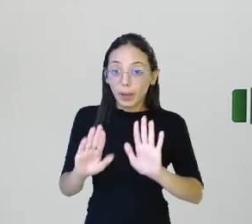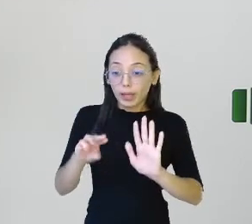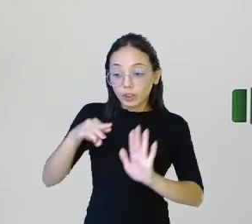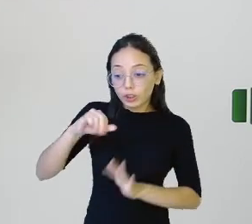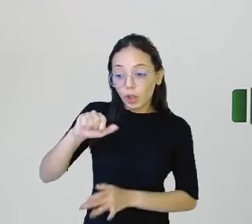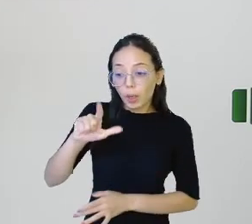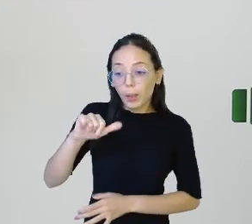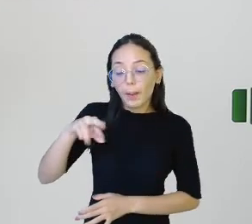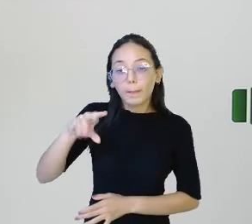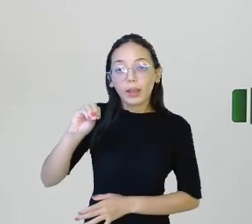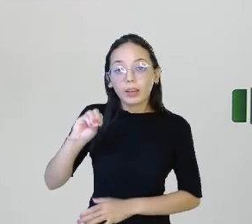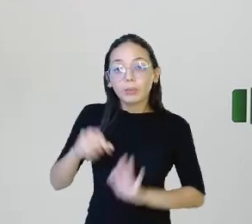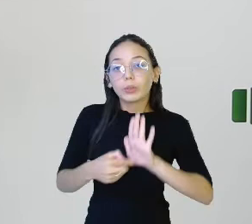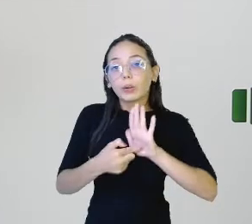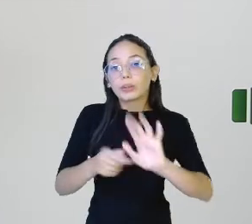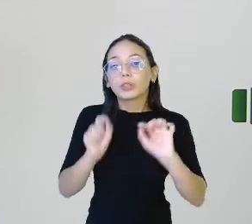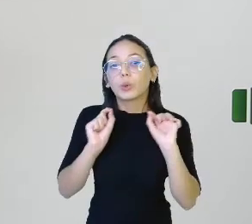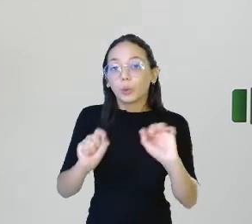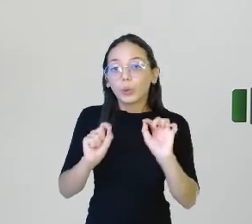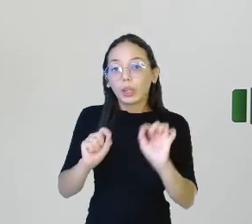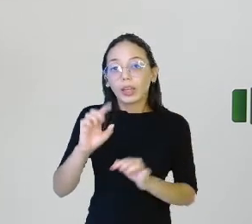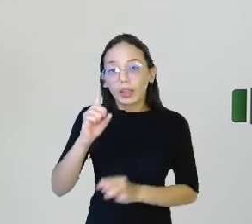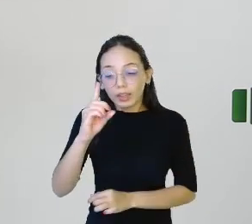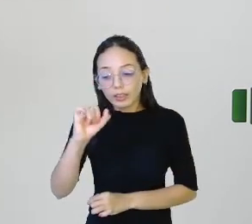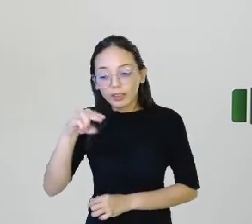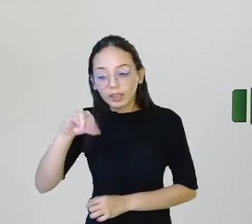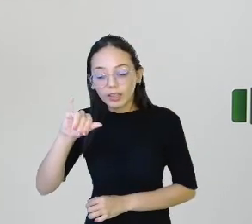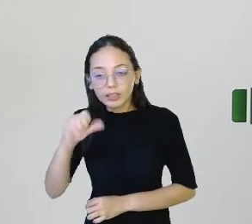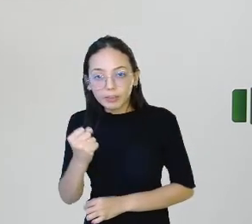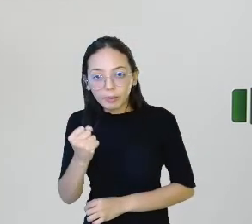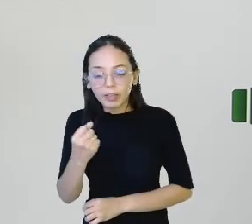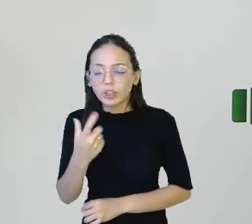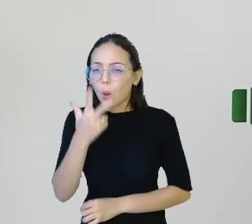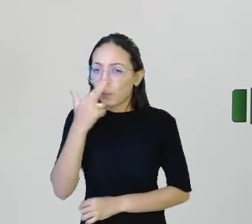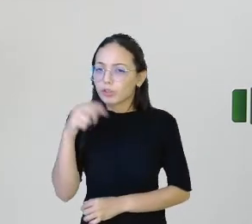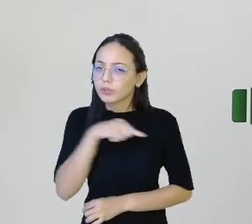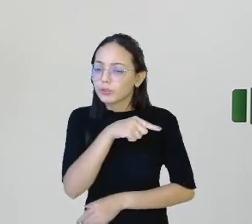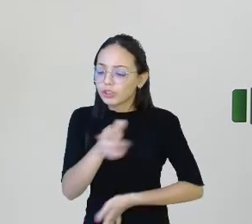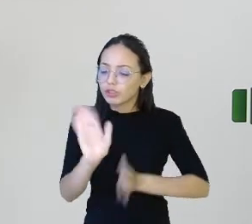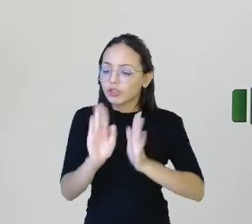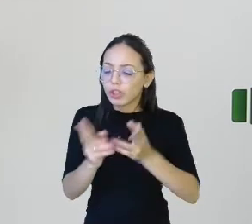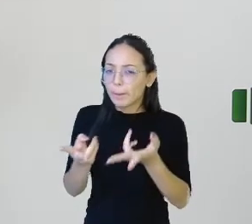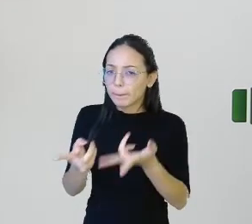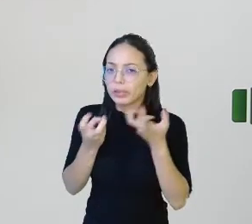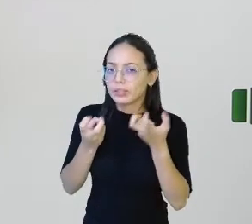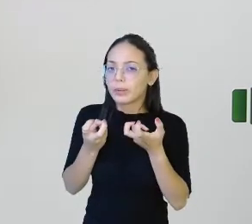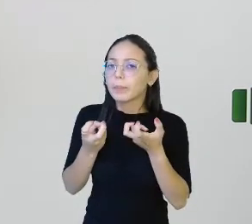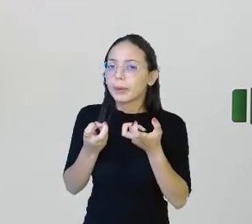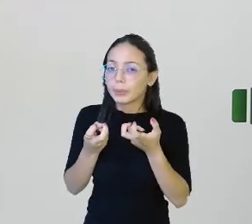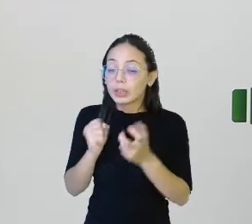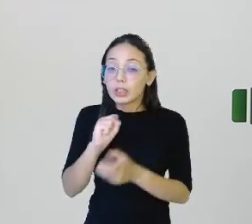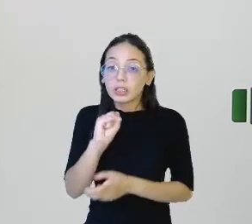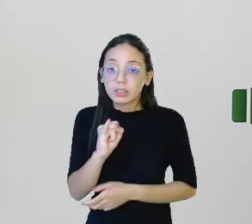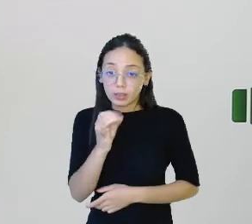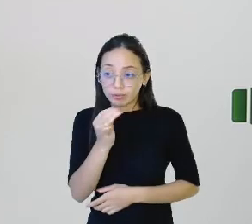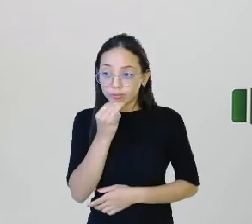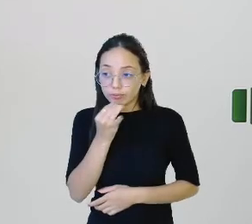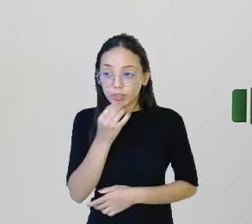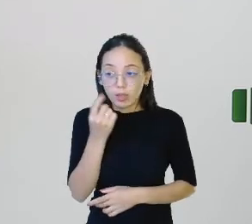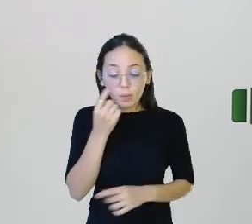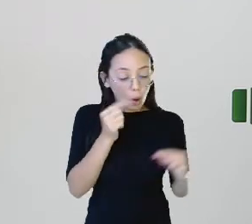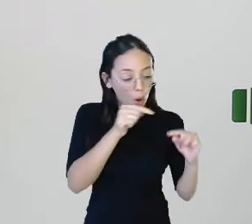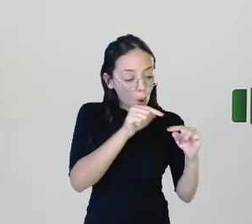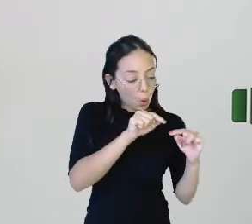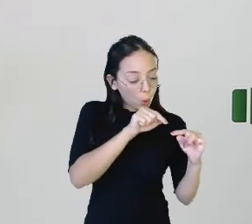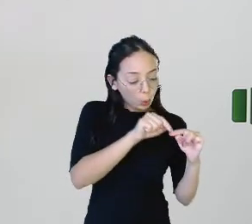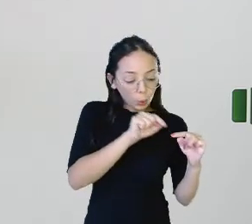representa os decimais. Eu tenho certeza que você já reparou nesses tracinhos pequenos. Se a gente contar